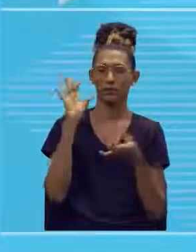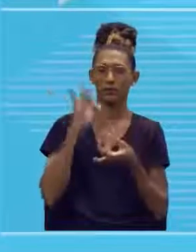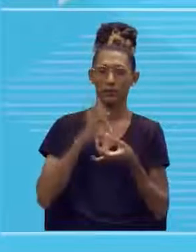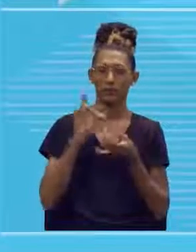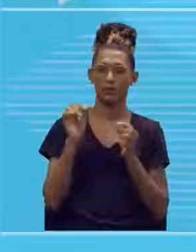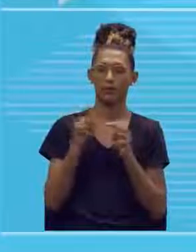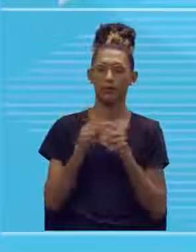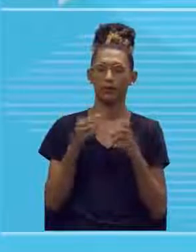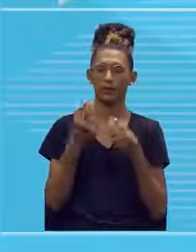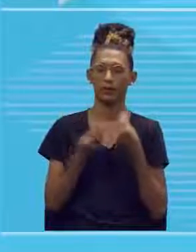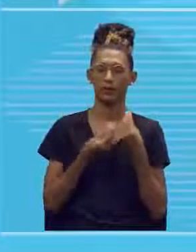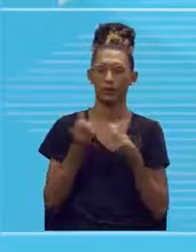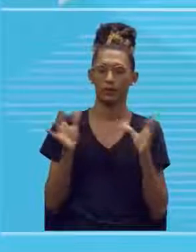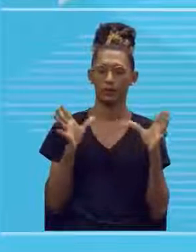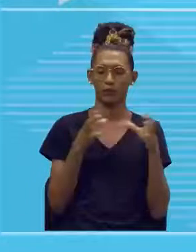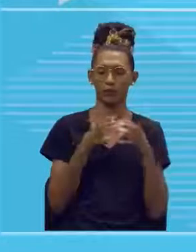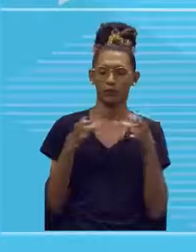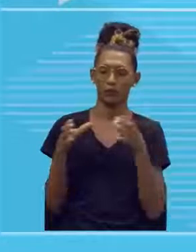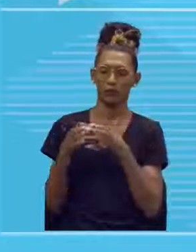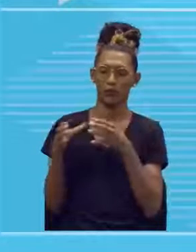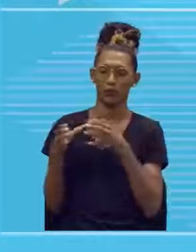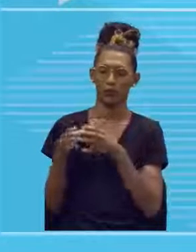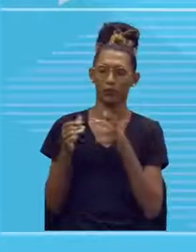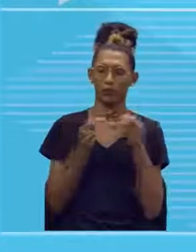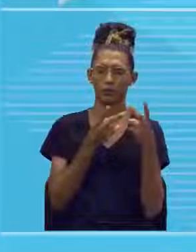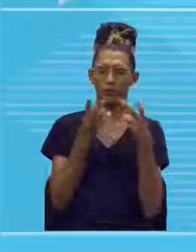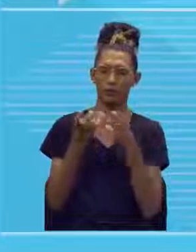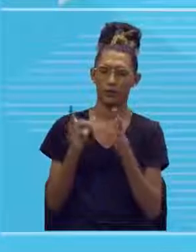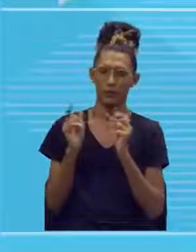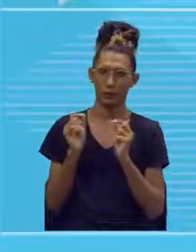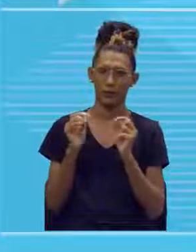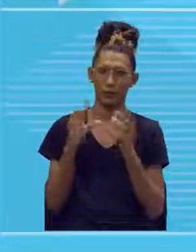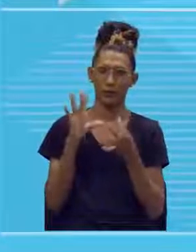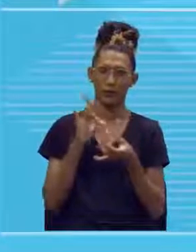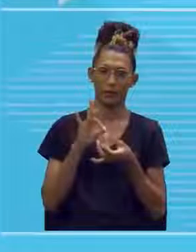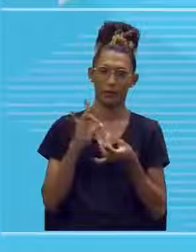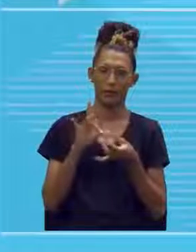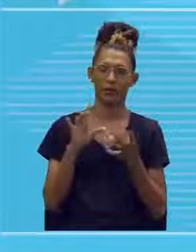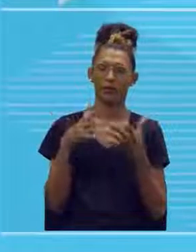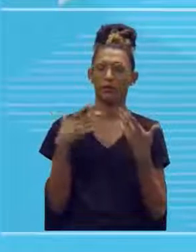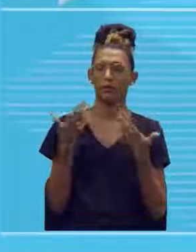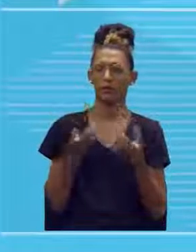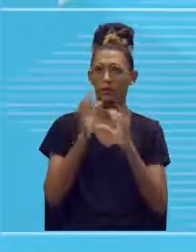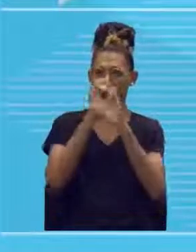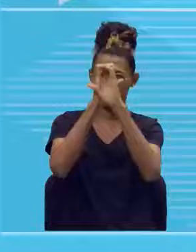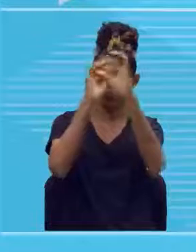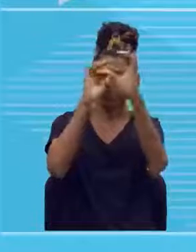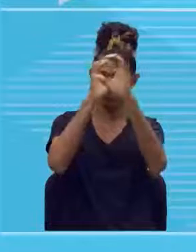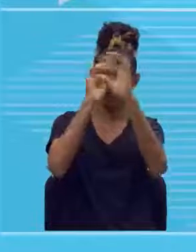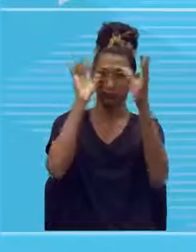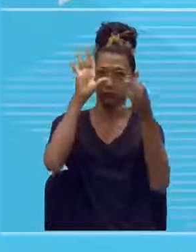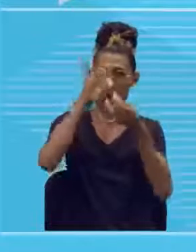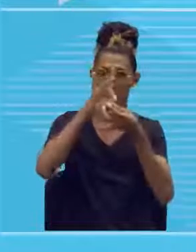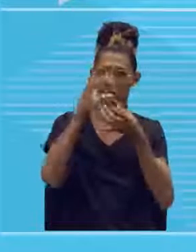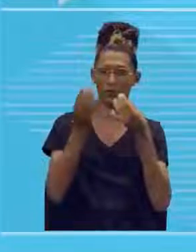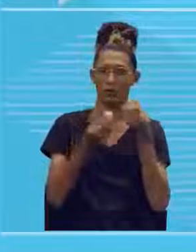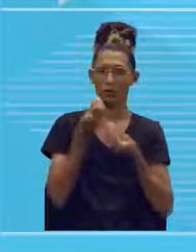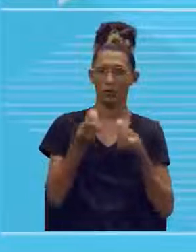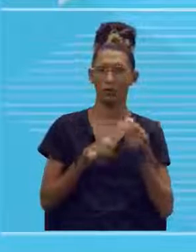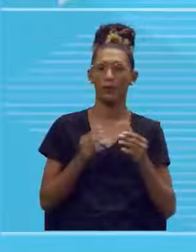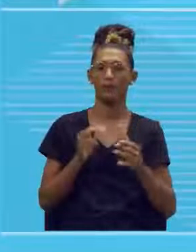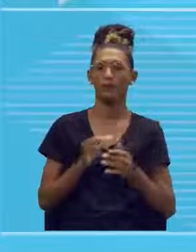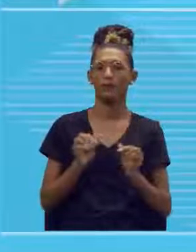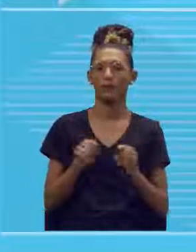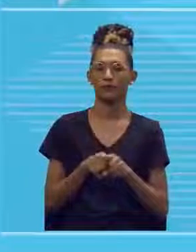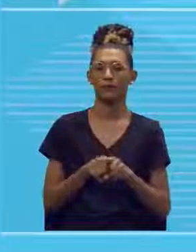povos ao redor do mundo todo observam os astros um então a gente como nós